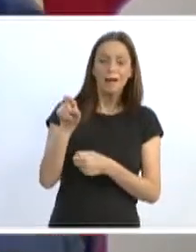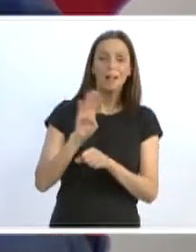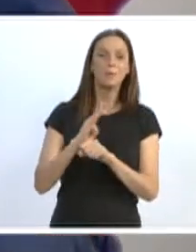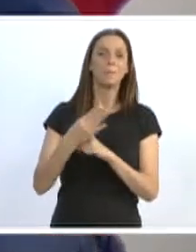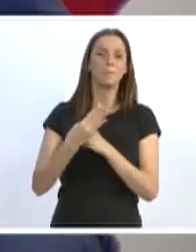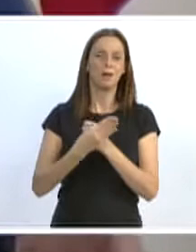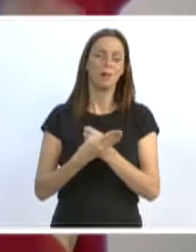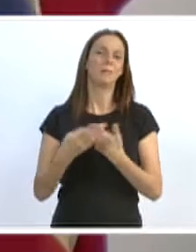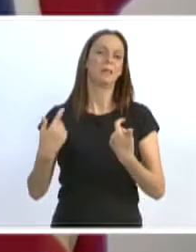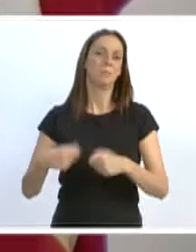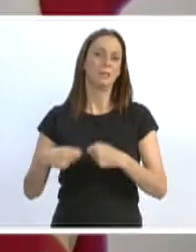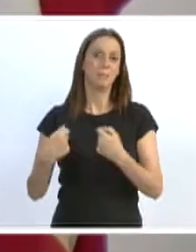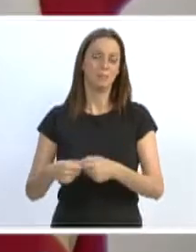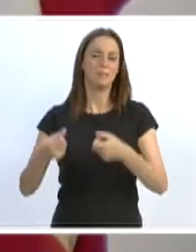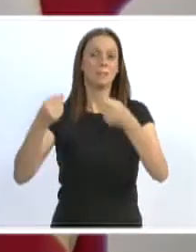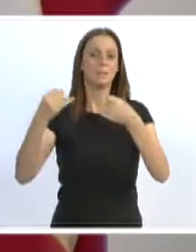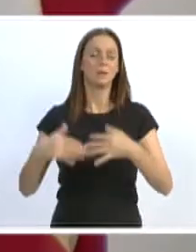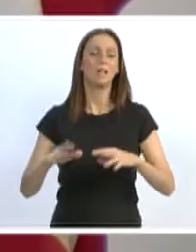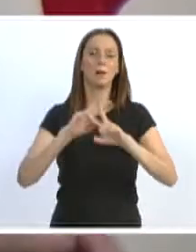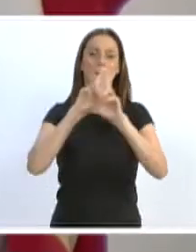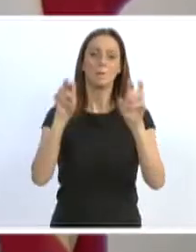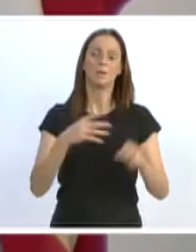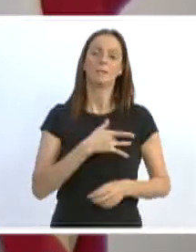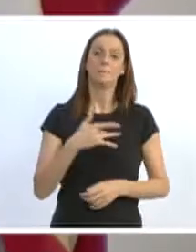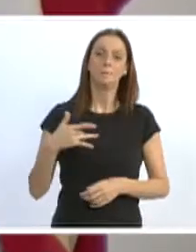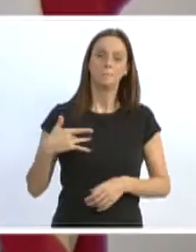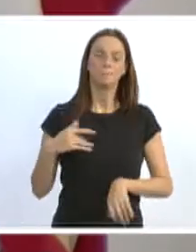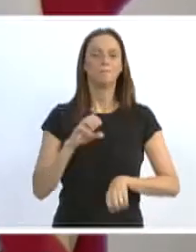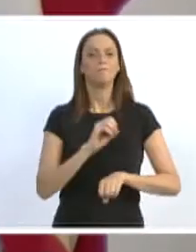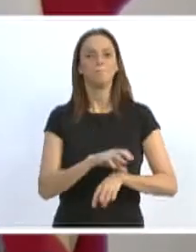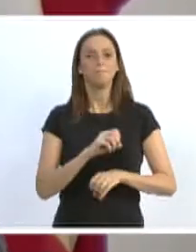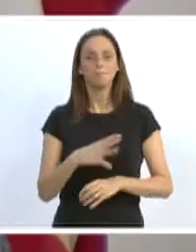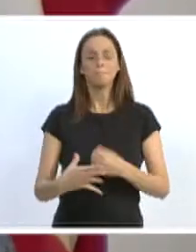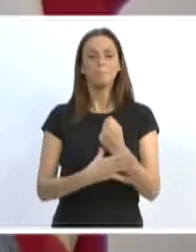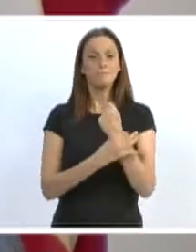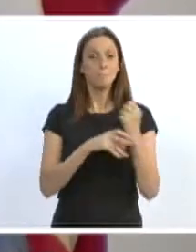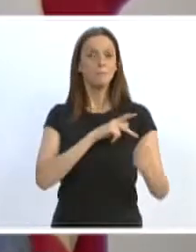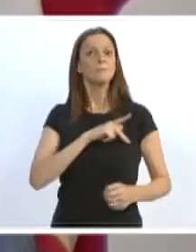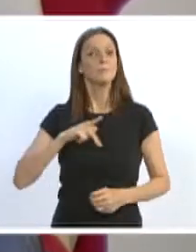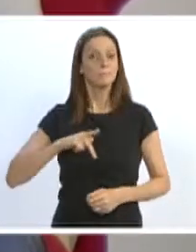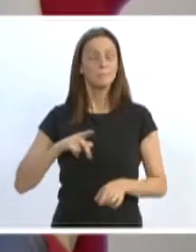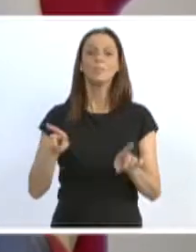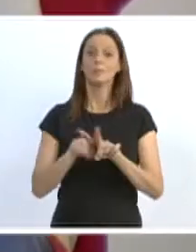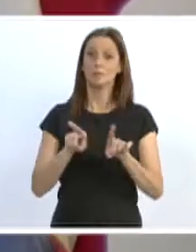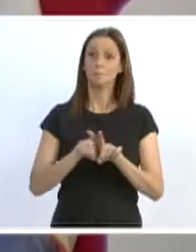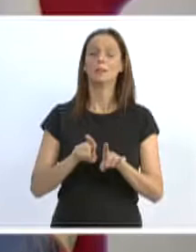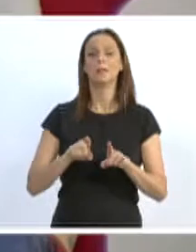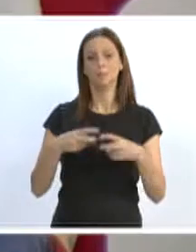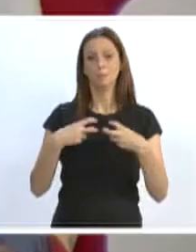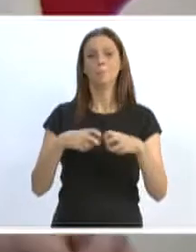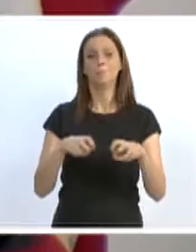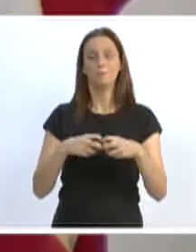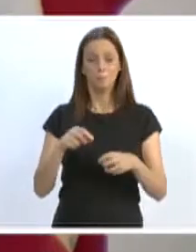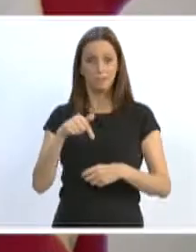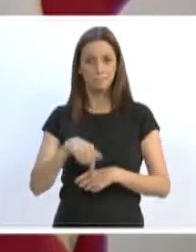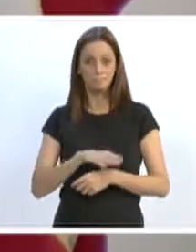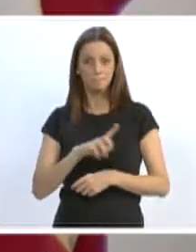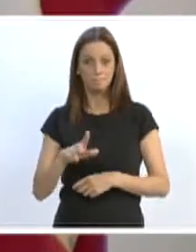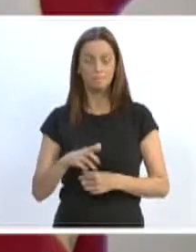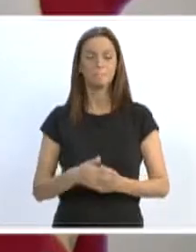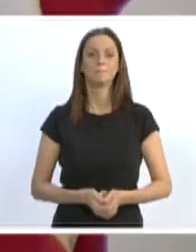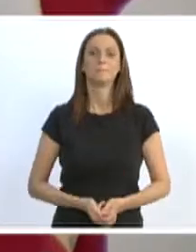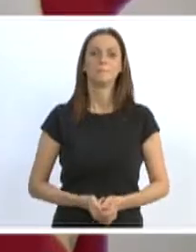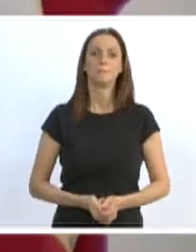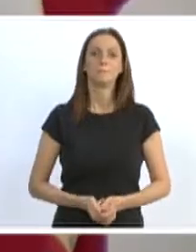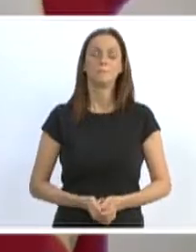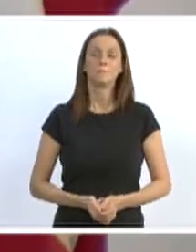a demanda da saúde da educação da segurança pública e também o sistema viário da cidade não tem